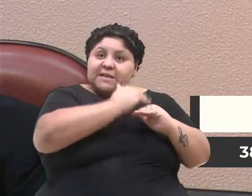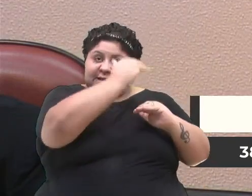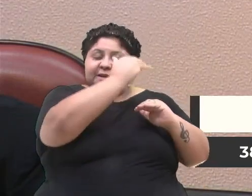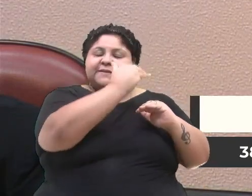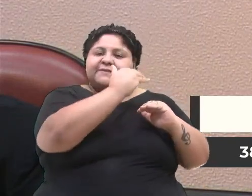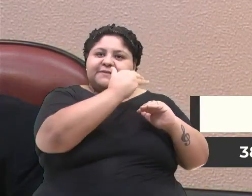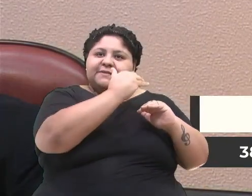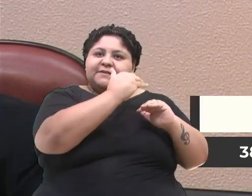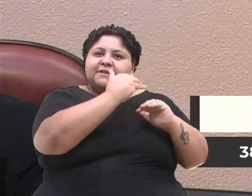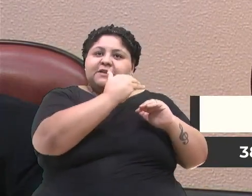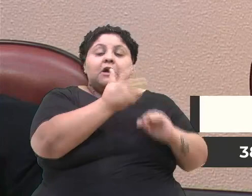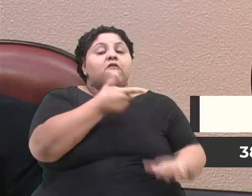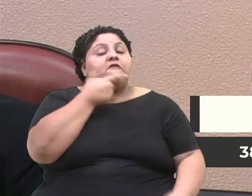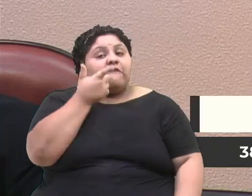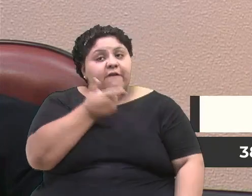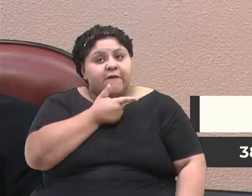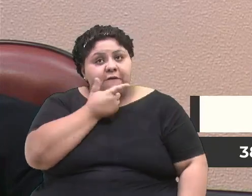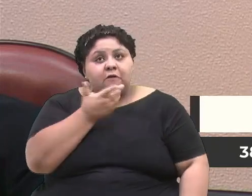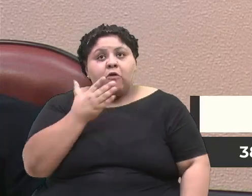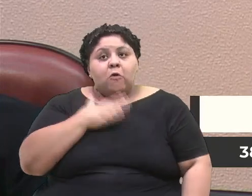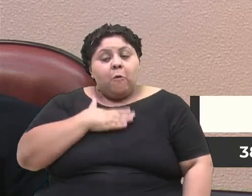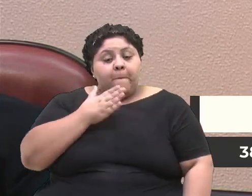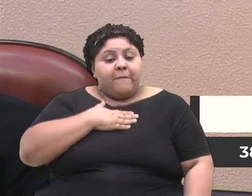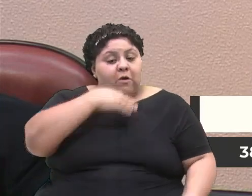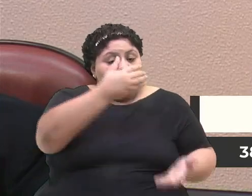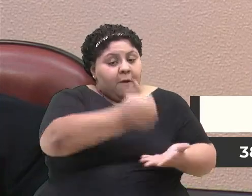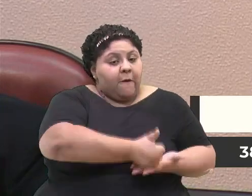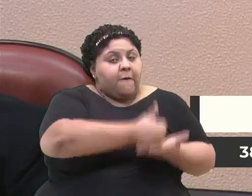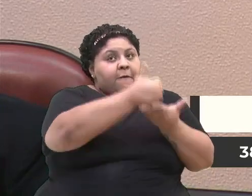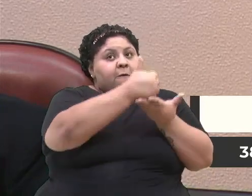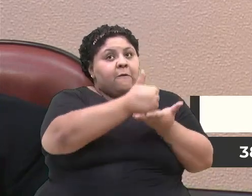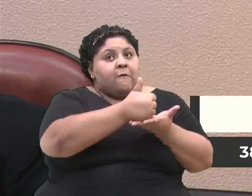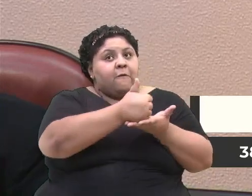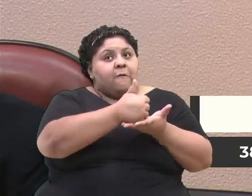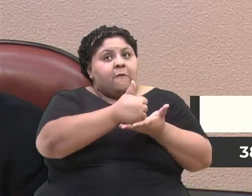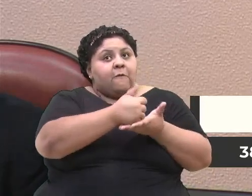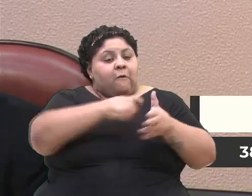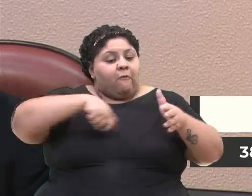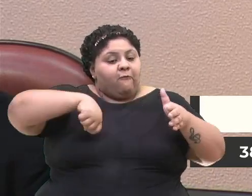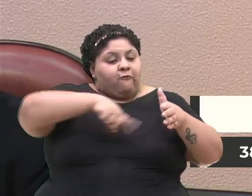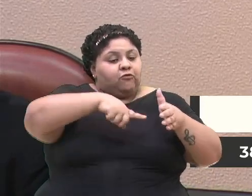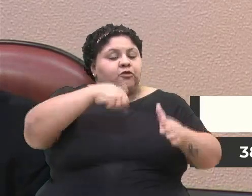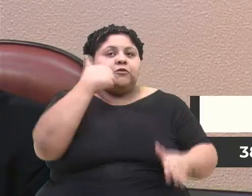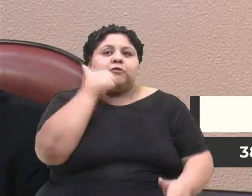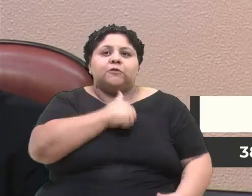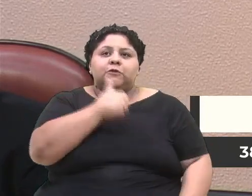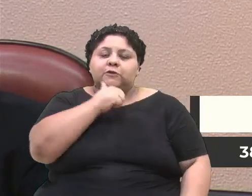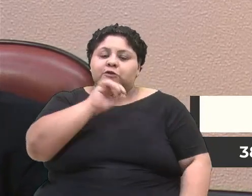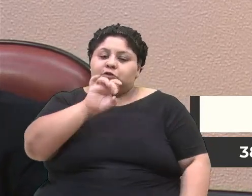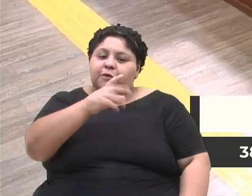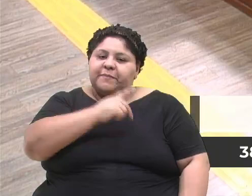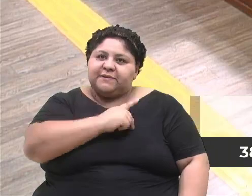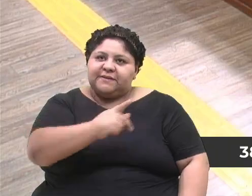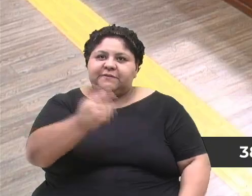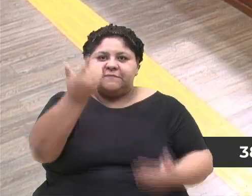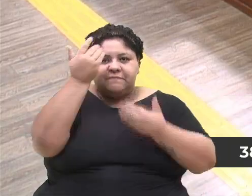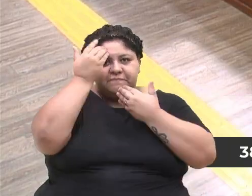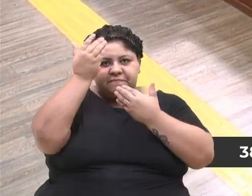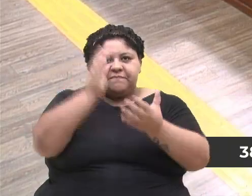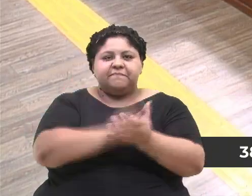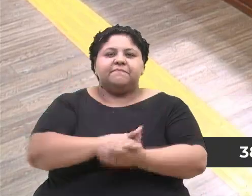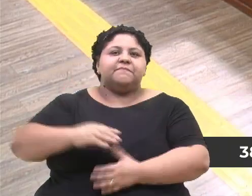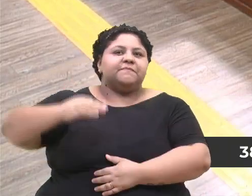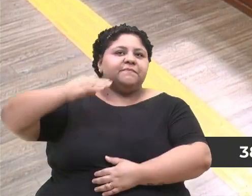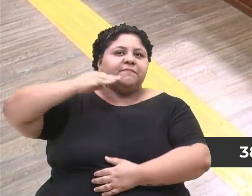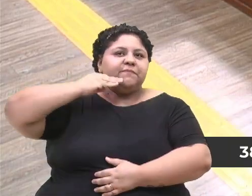vez, ratifico o meu apoio ao futebol feminino. Era isso, senhor presidente. Obrigado. Bortola